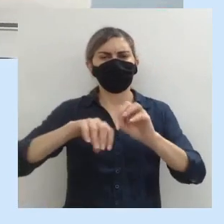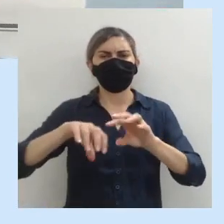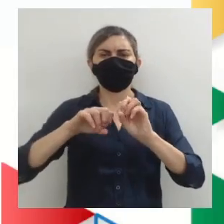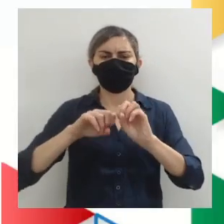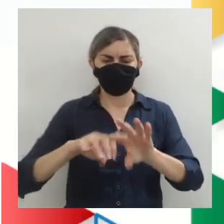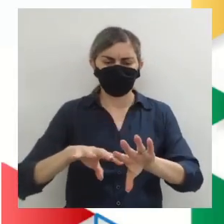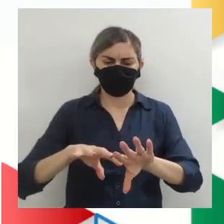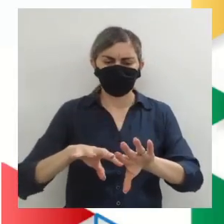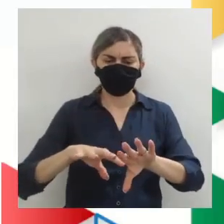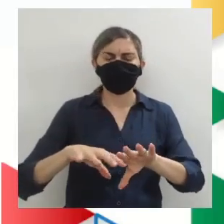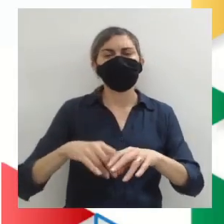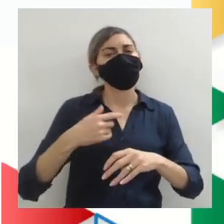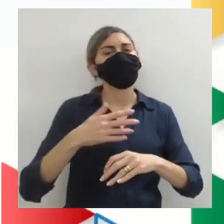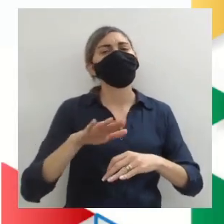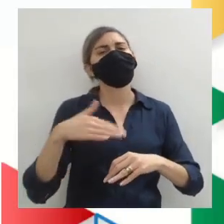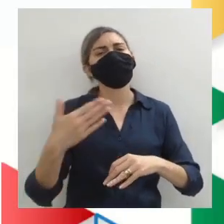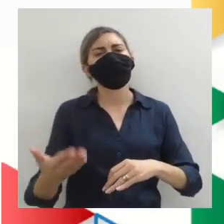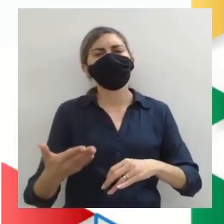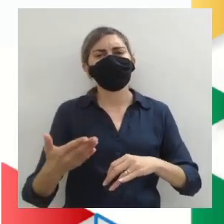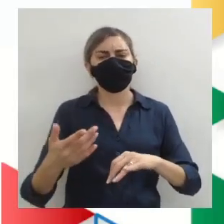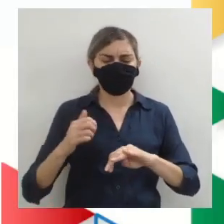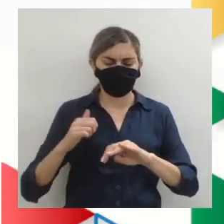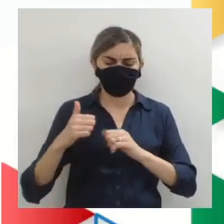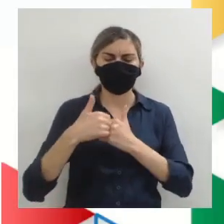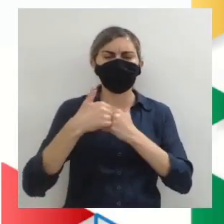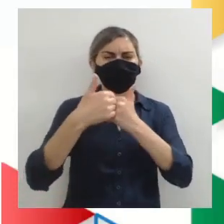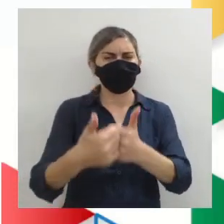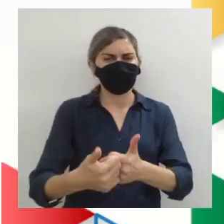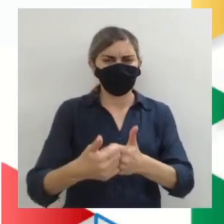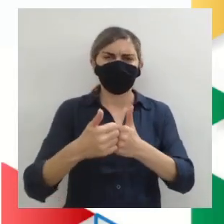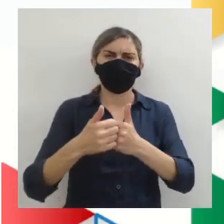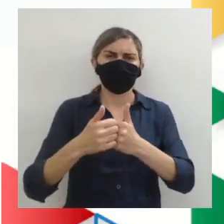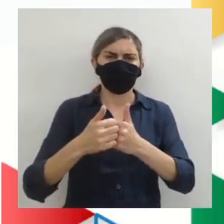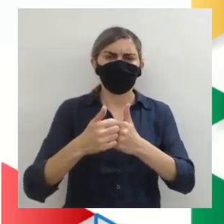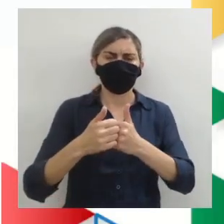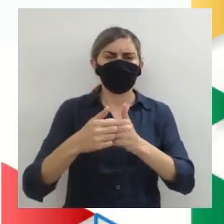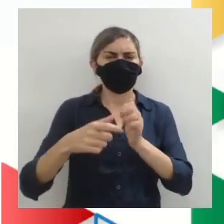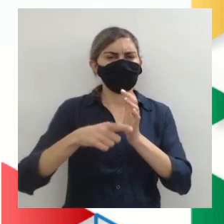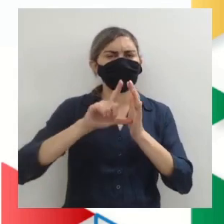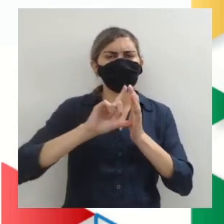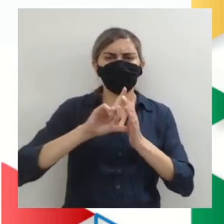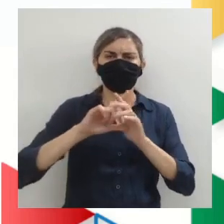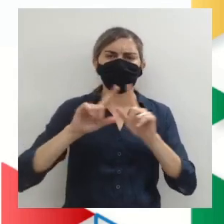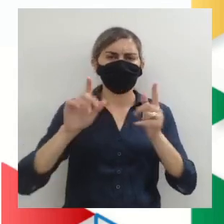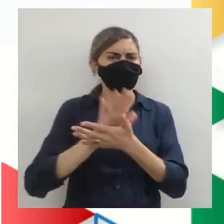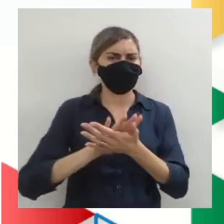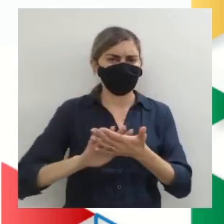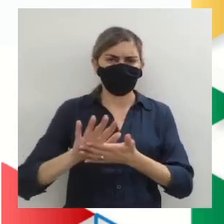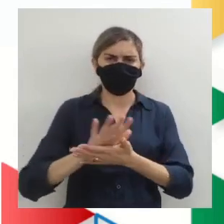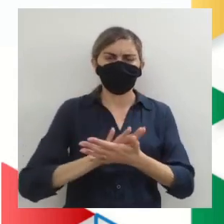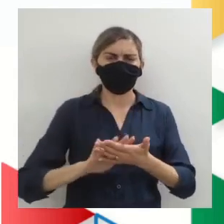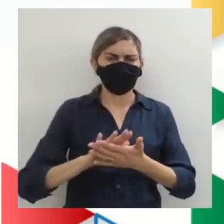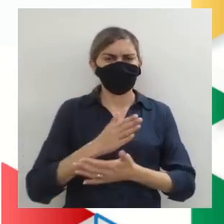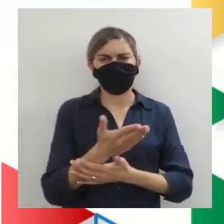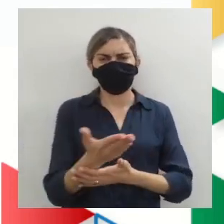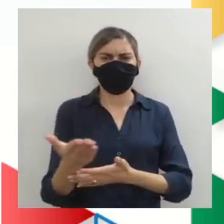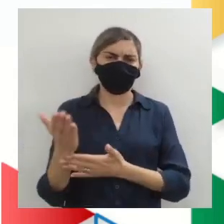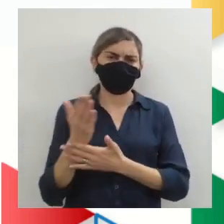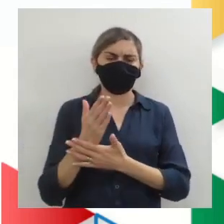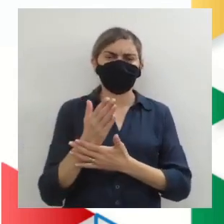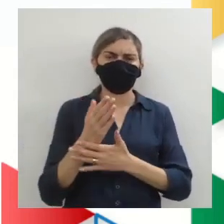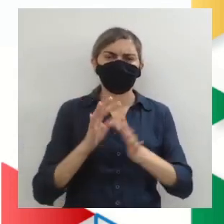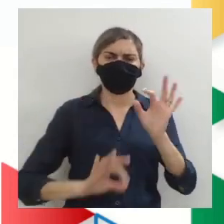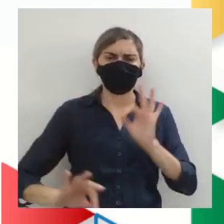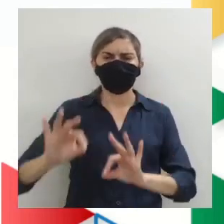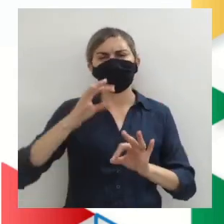uma reflexão. Qual será? Acompanhem comigo. Vamos ver. Antes de mais nada, ela é a forma